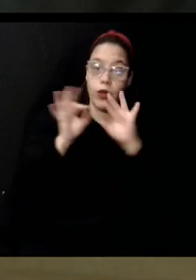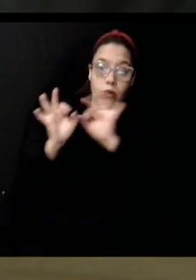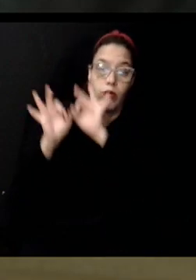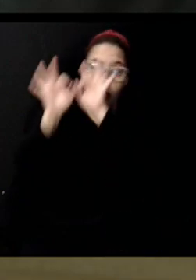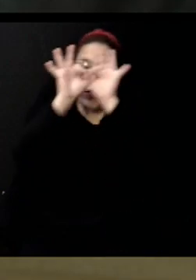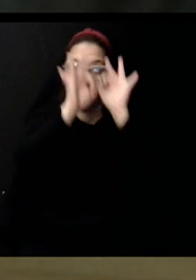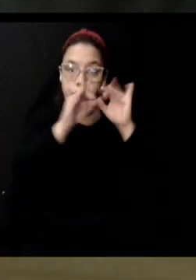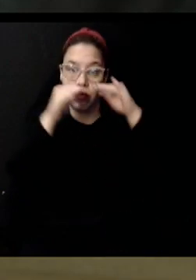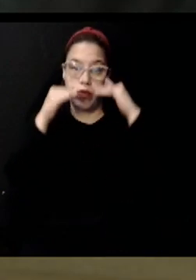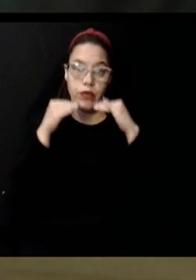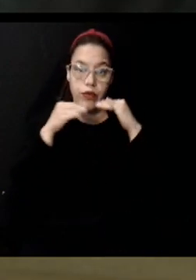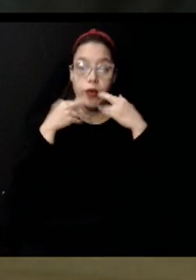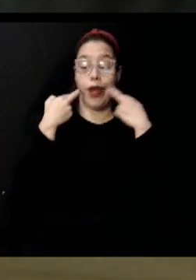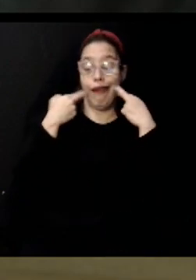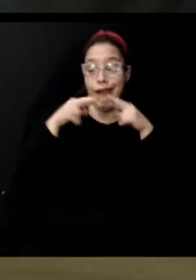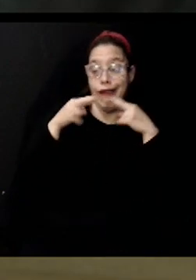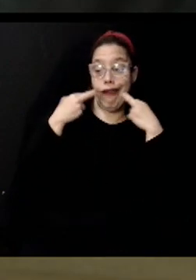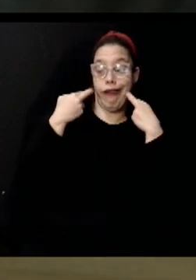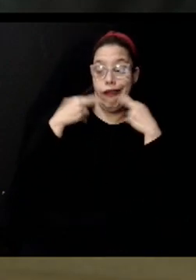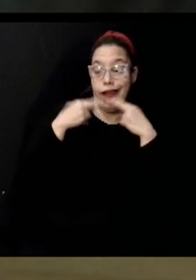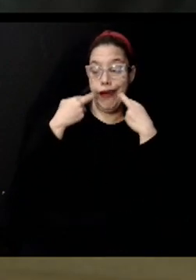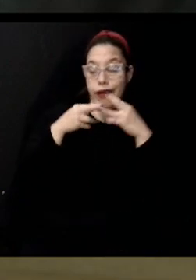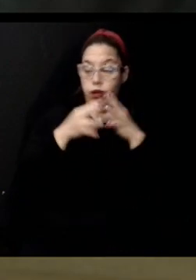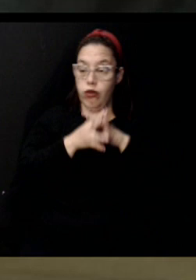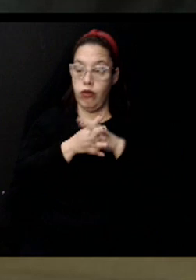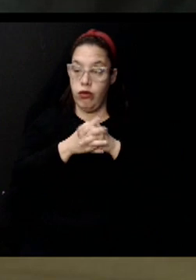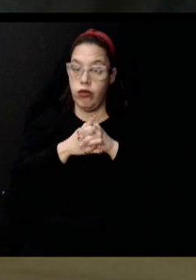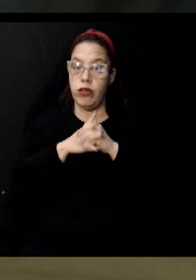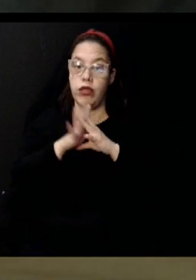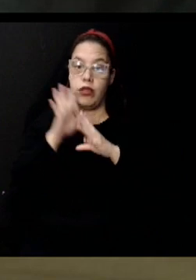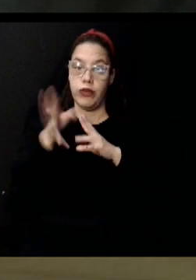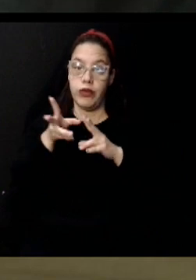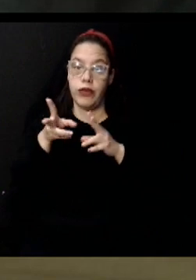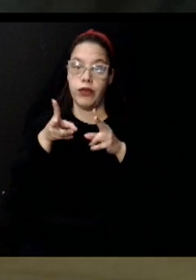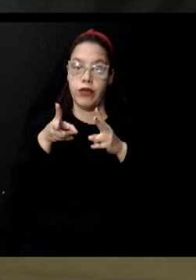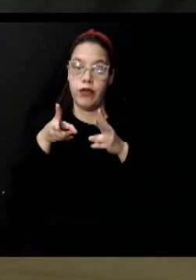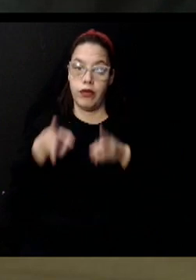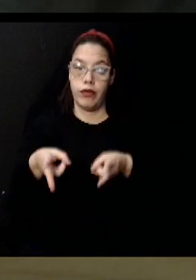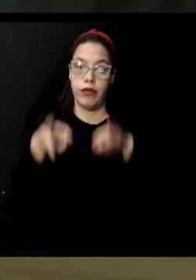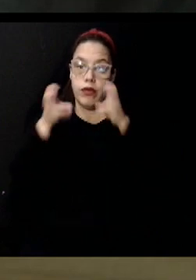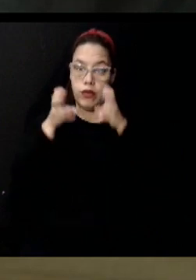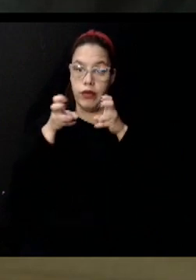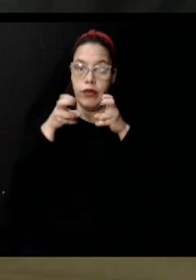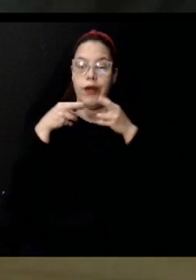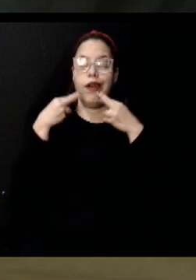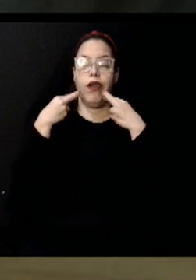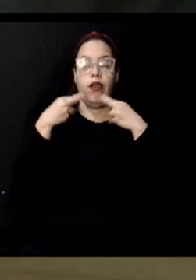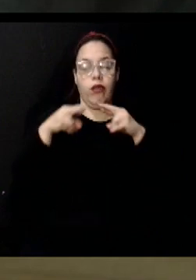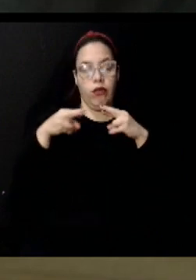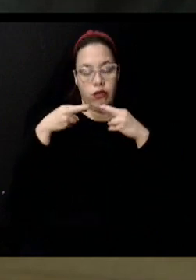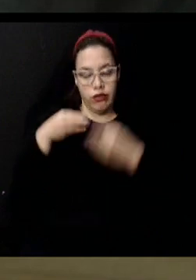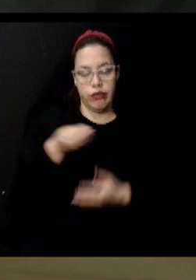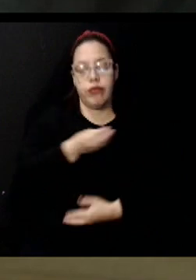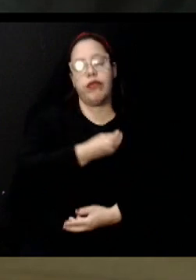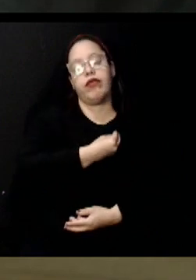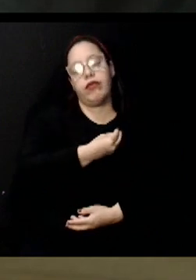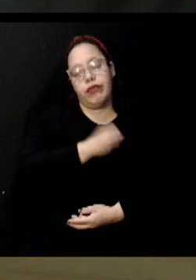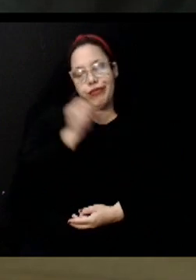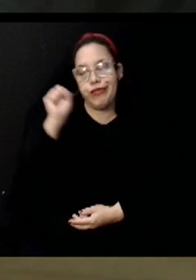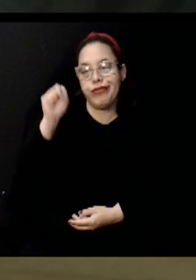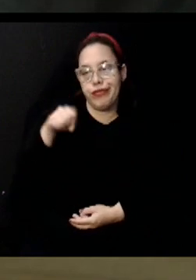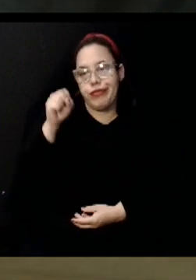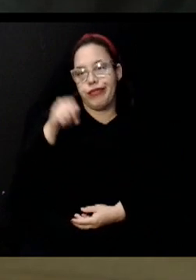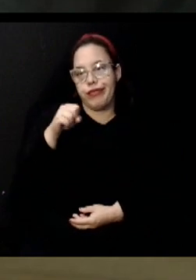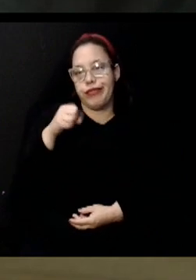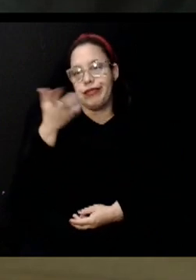de reclamação, e aqui a gente já pôde perceber que reclamar faz parte, sim,